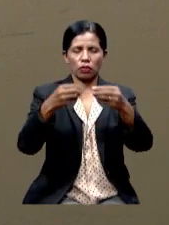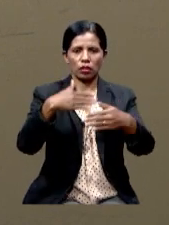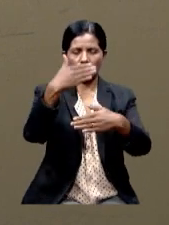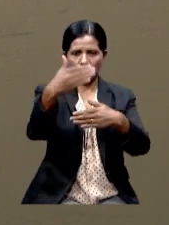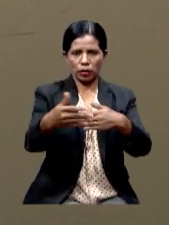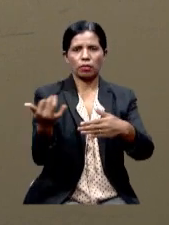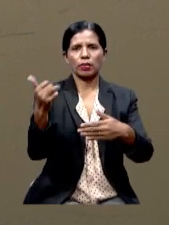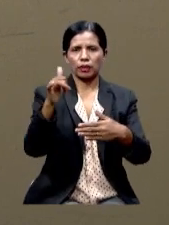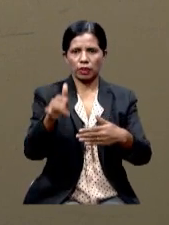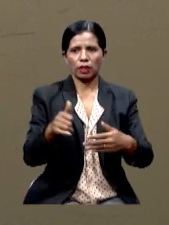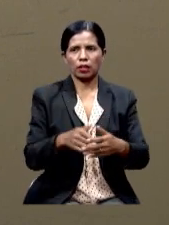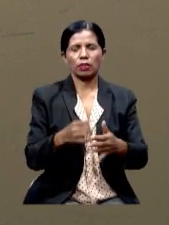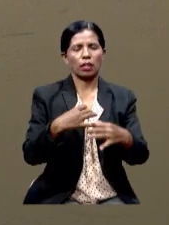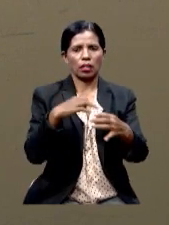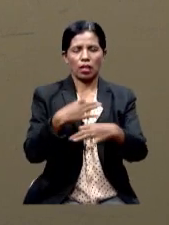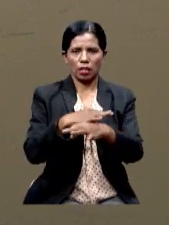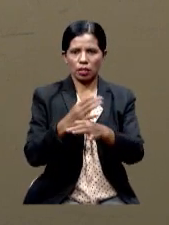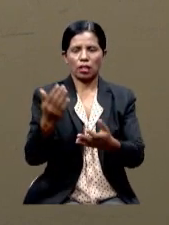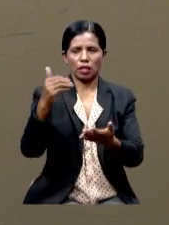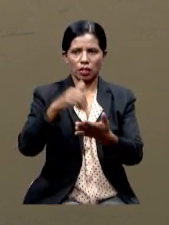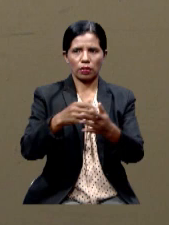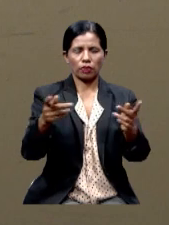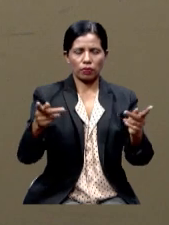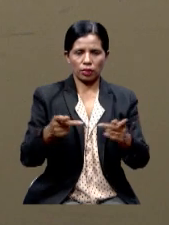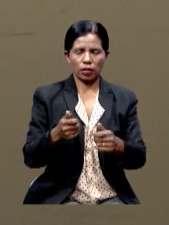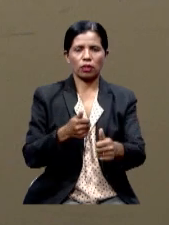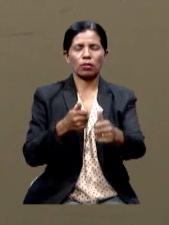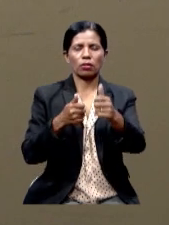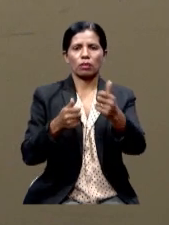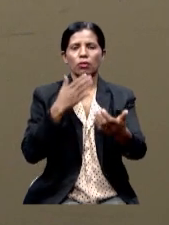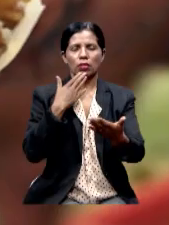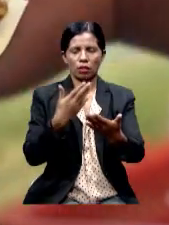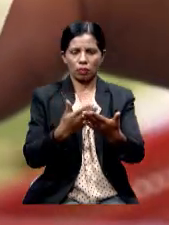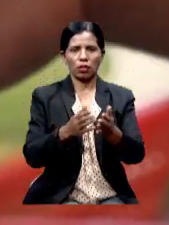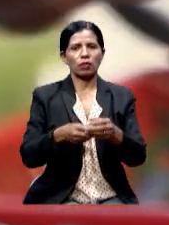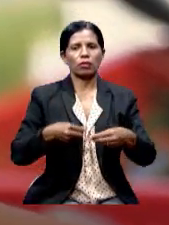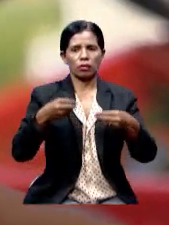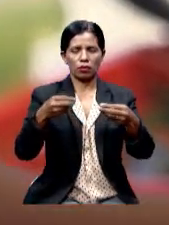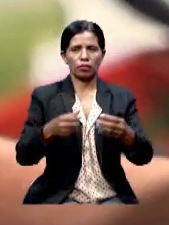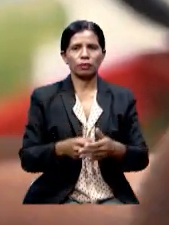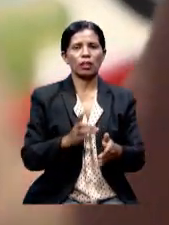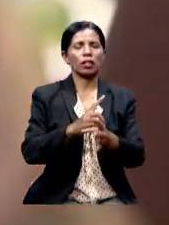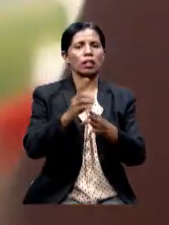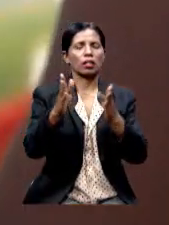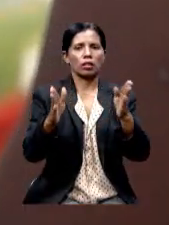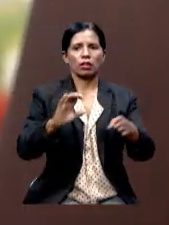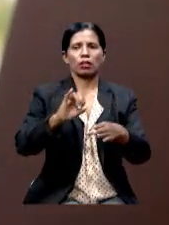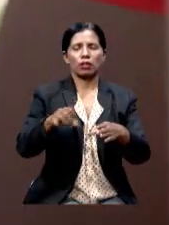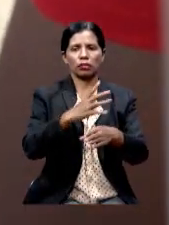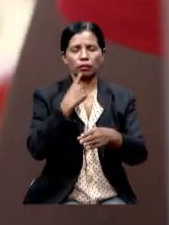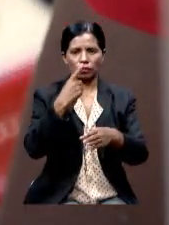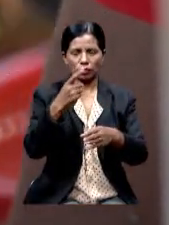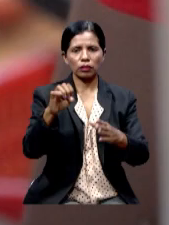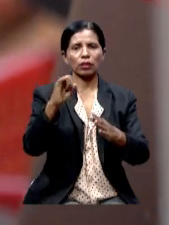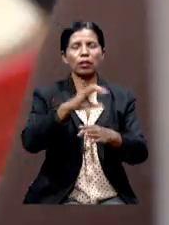para tudo. A dia que ele fala ser no fato, tudo e recomendação do suporte do fulantolo. Diretor-Geral Técnico Científico